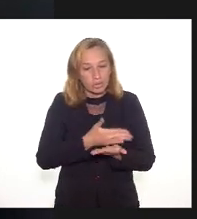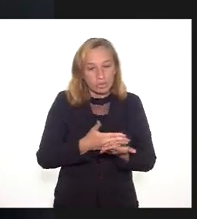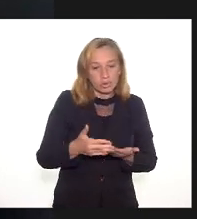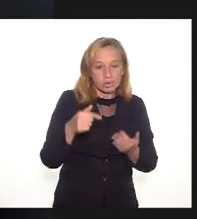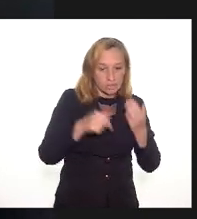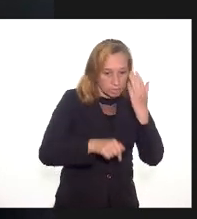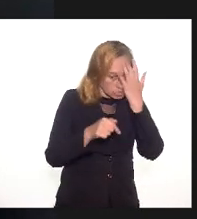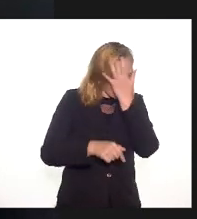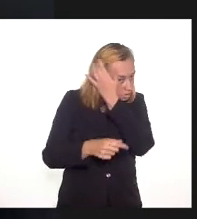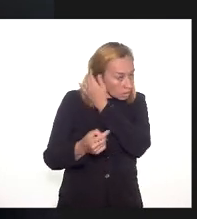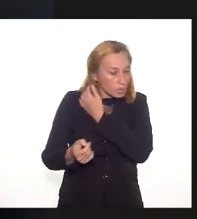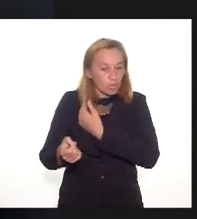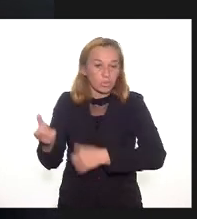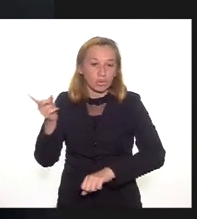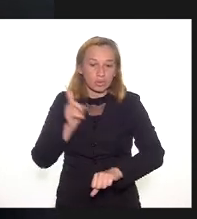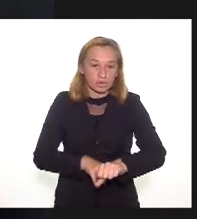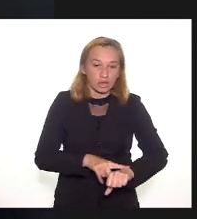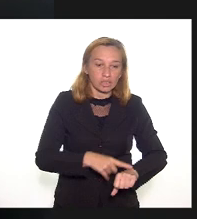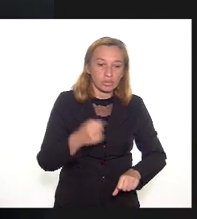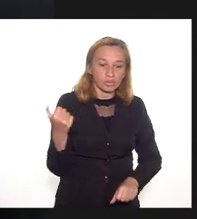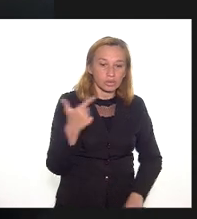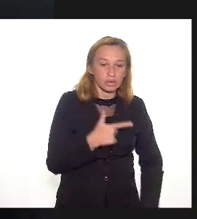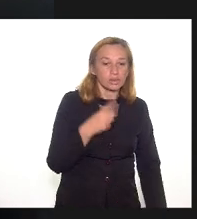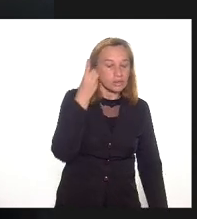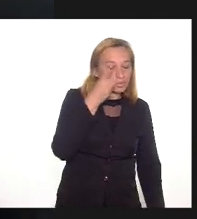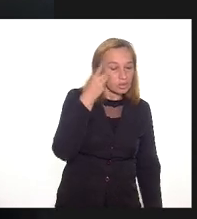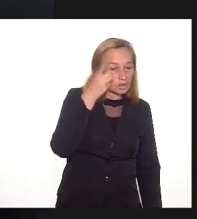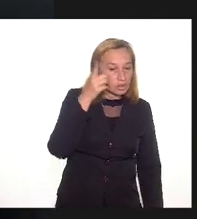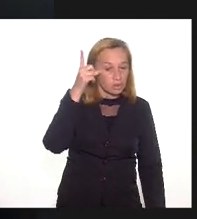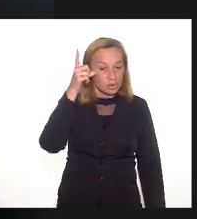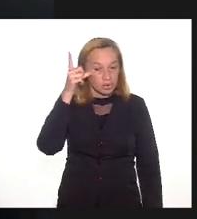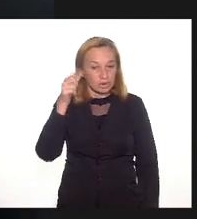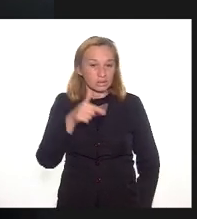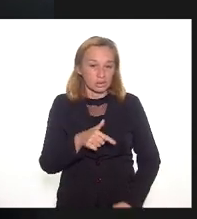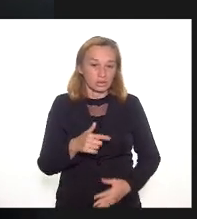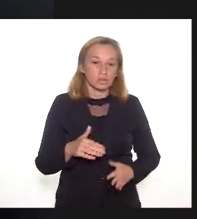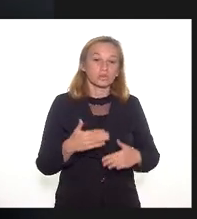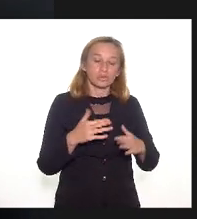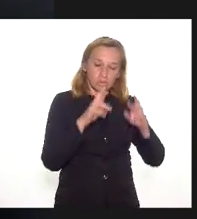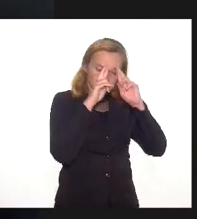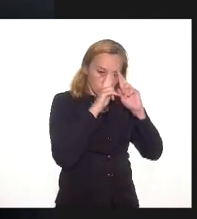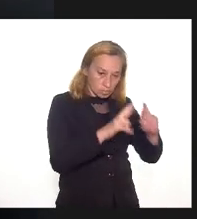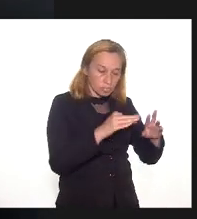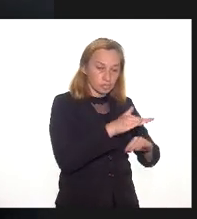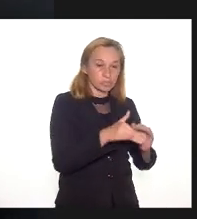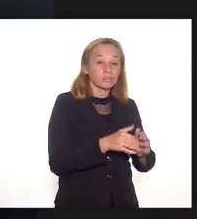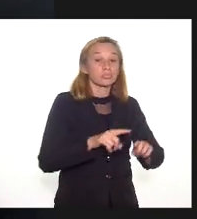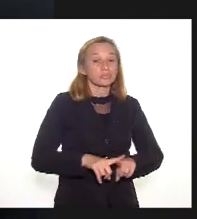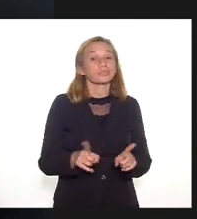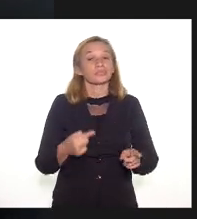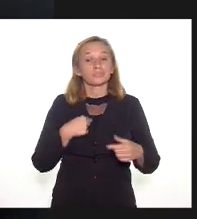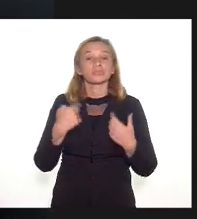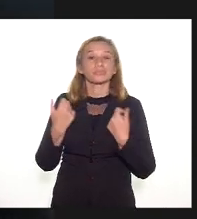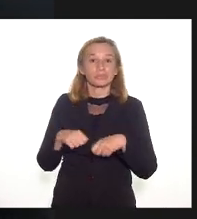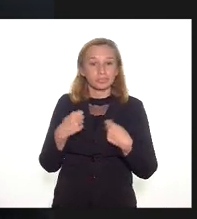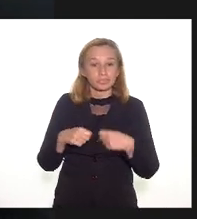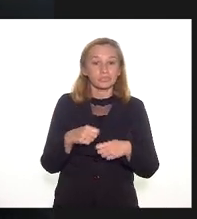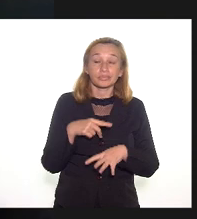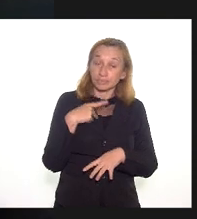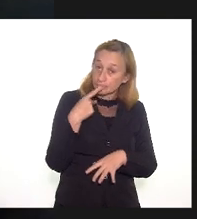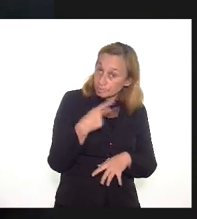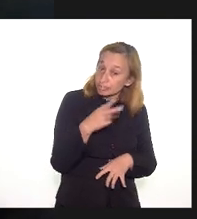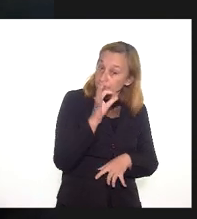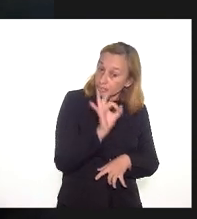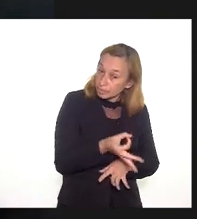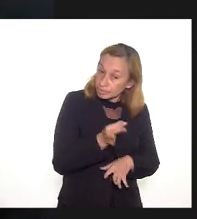aqui há muito menos tempo do que a nobre deputada Lucinha, a quem tem aqui todo o meu respeito, mas eu preciso aqui ser muito firme